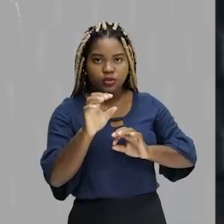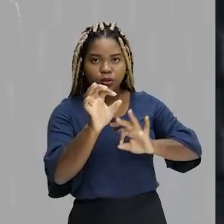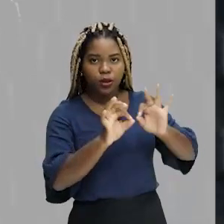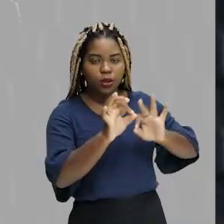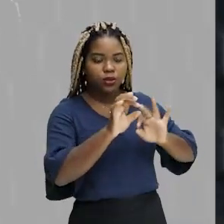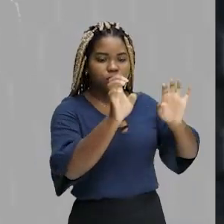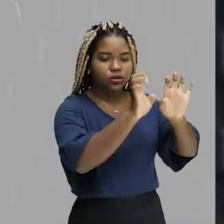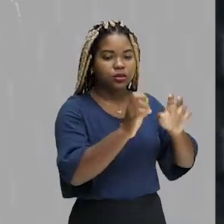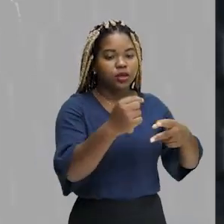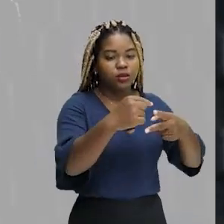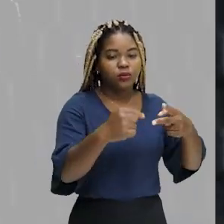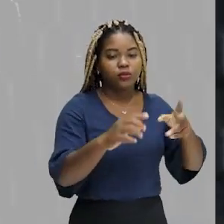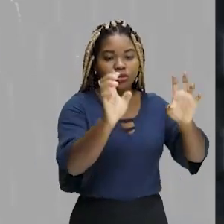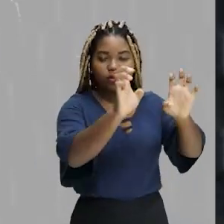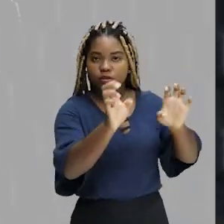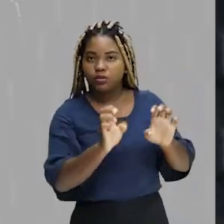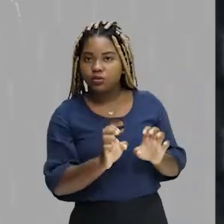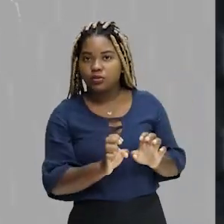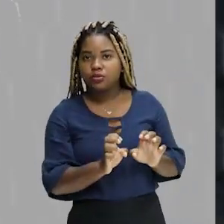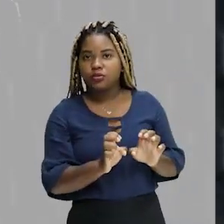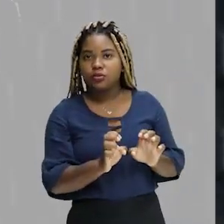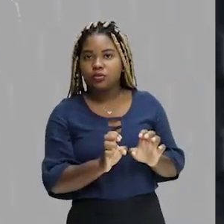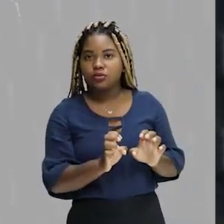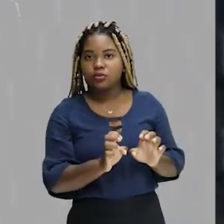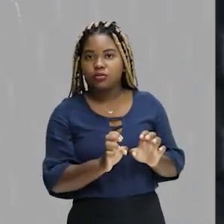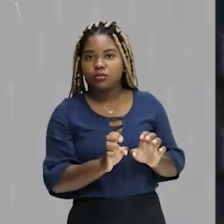duas estruturas do